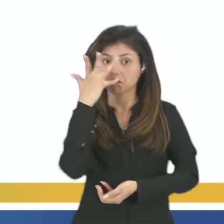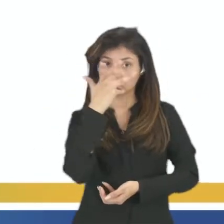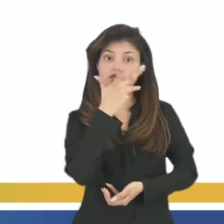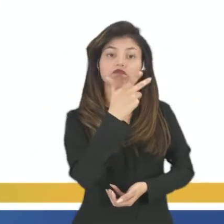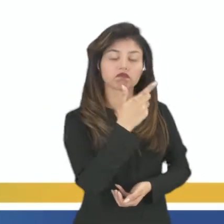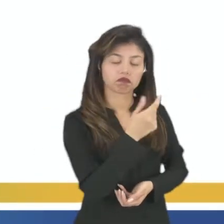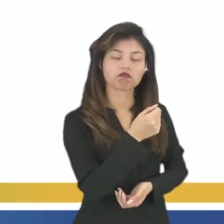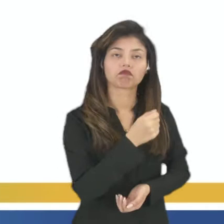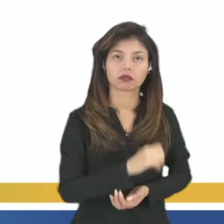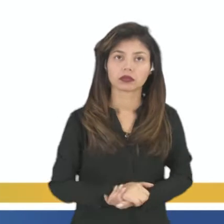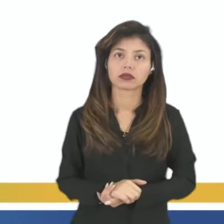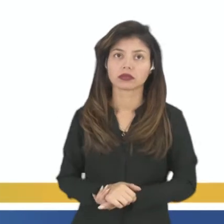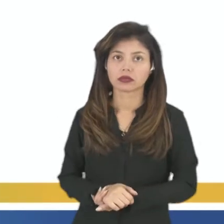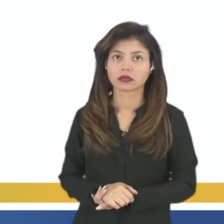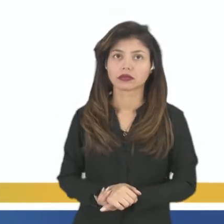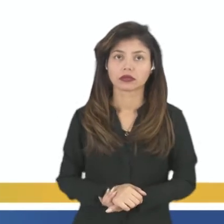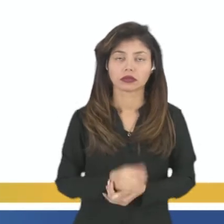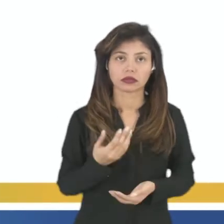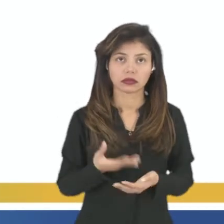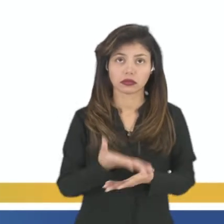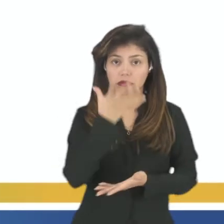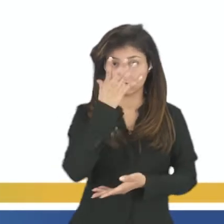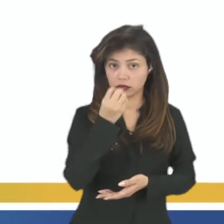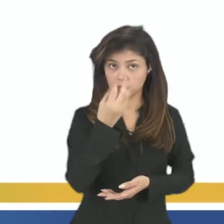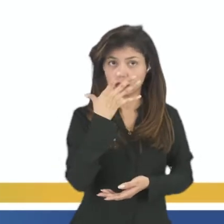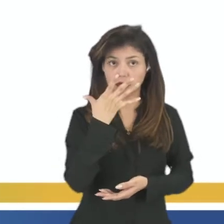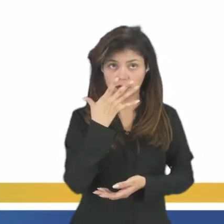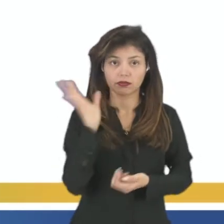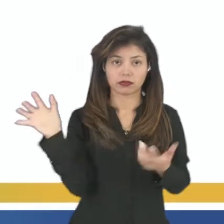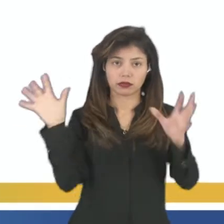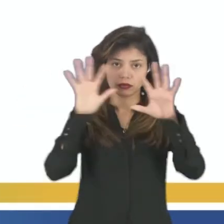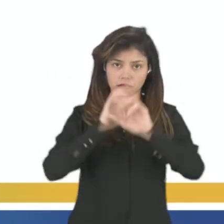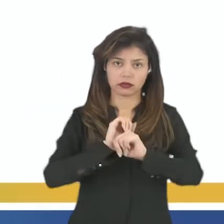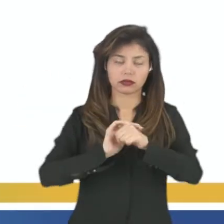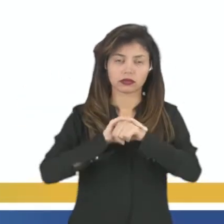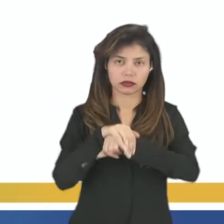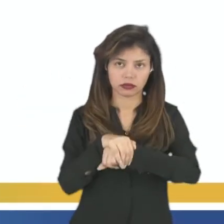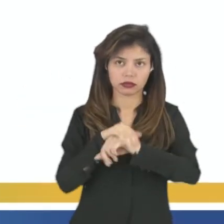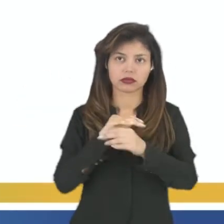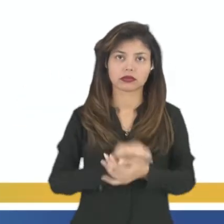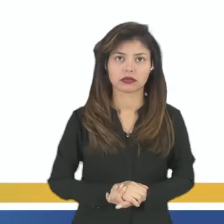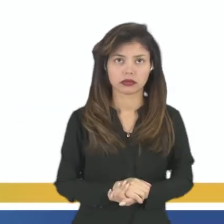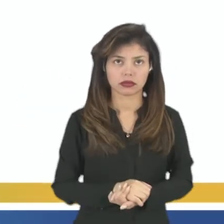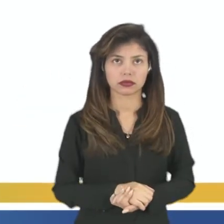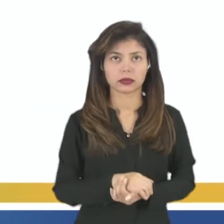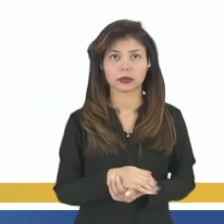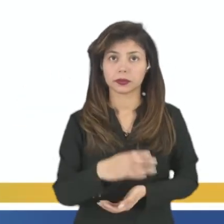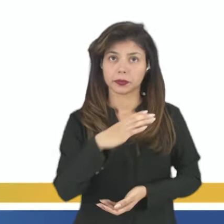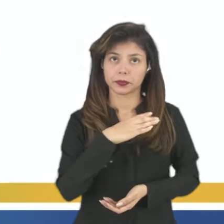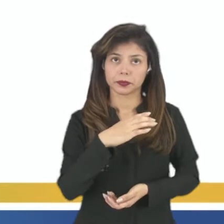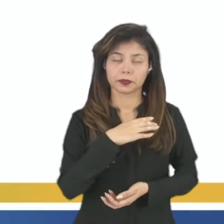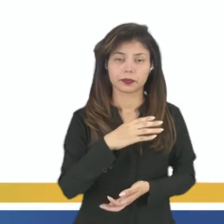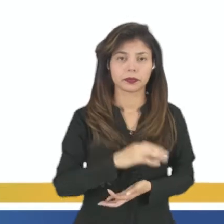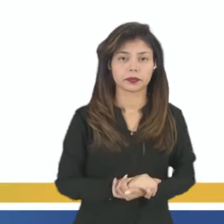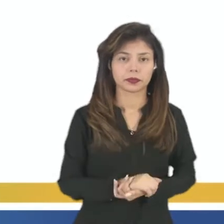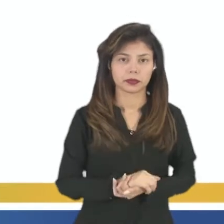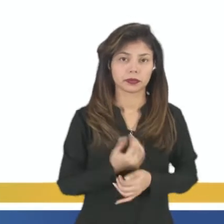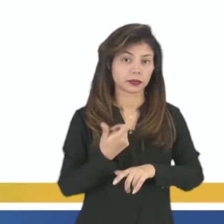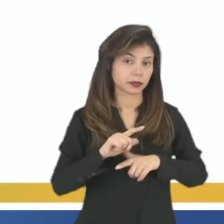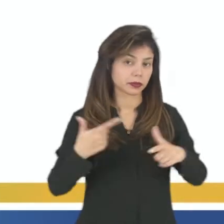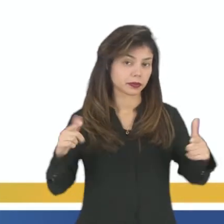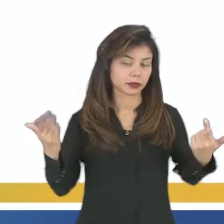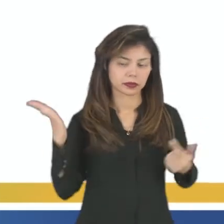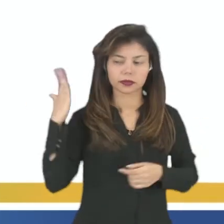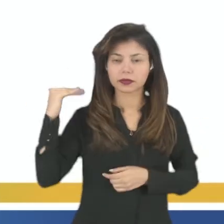imagem que foi uma imagem que foi tirada essa foto à noite, né, uma cidade realmente que é a cidade, né,